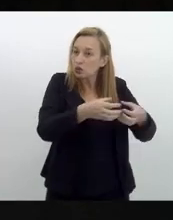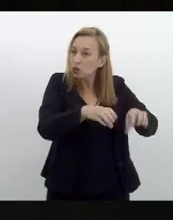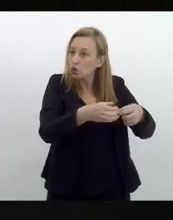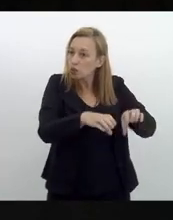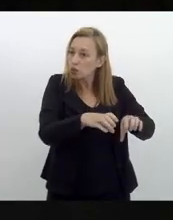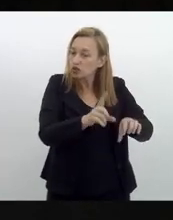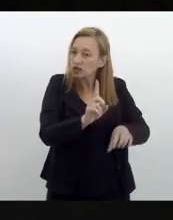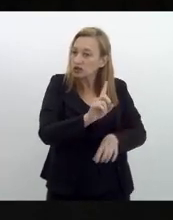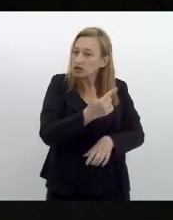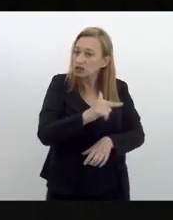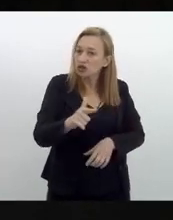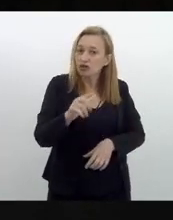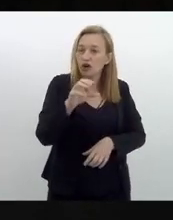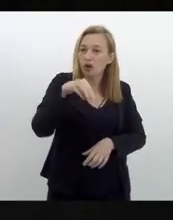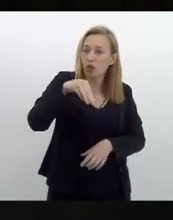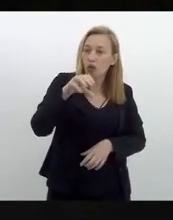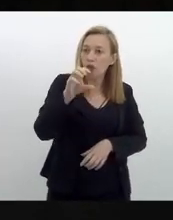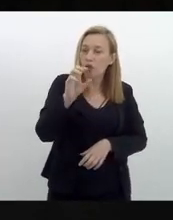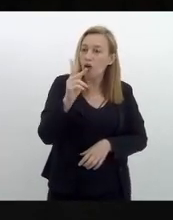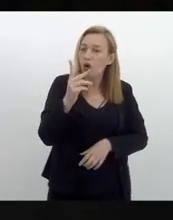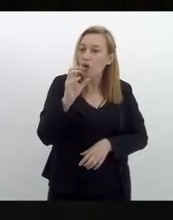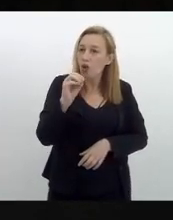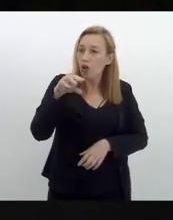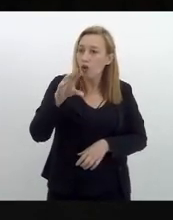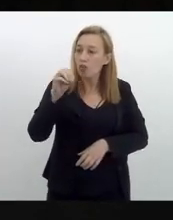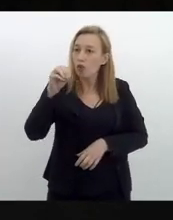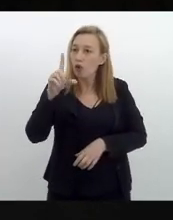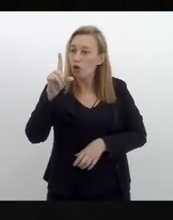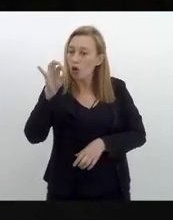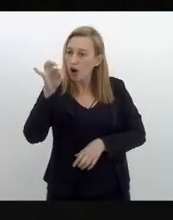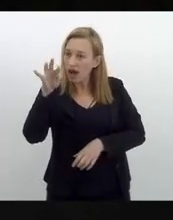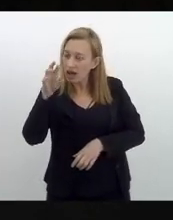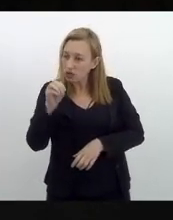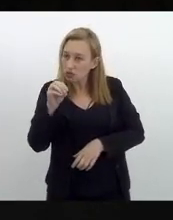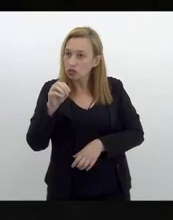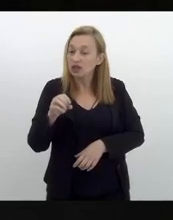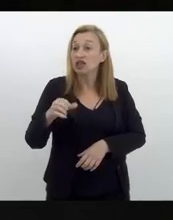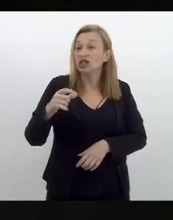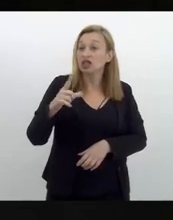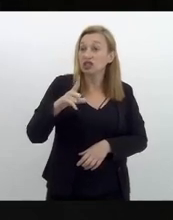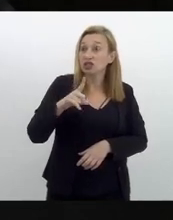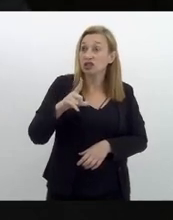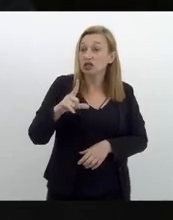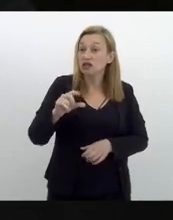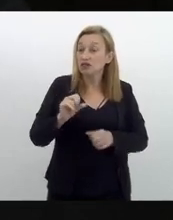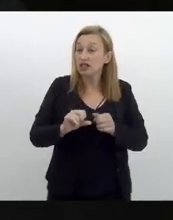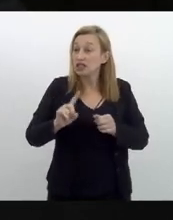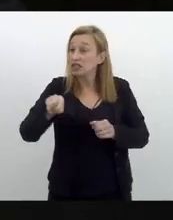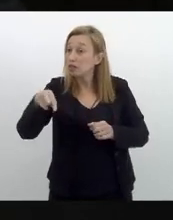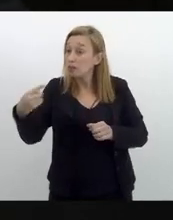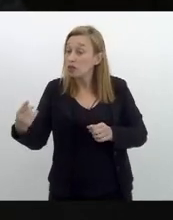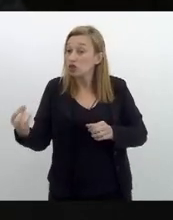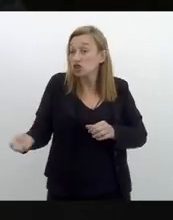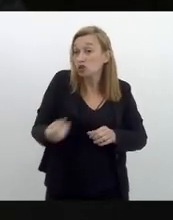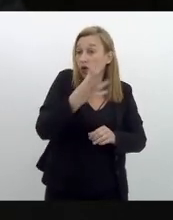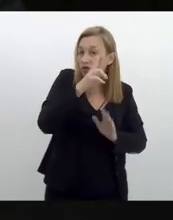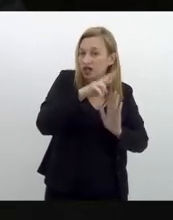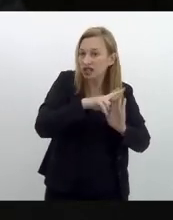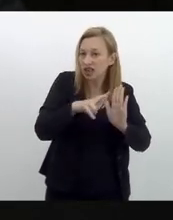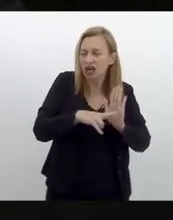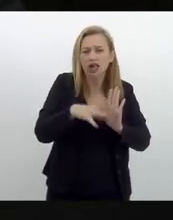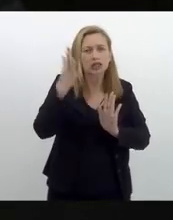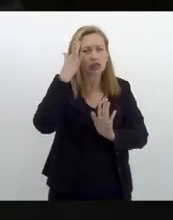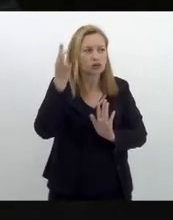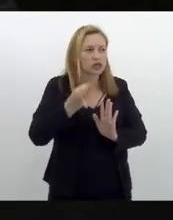homologado e o concurso for feito depois das novas regras, eu não sei se o